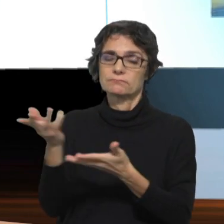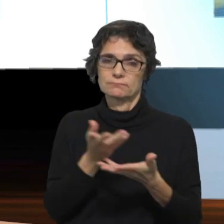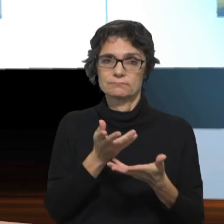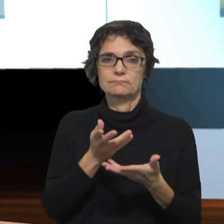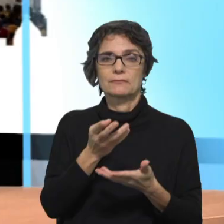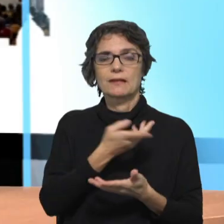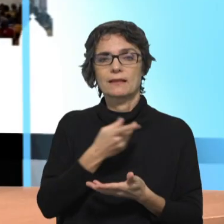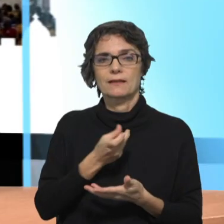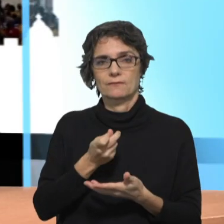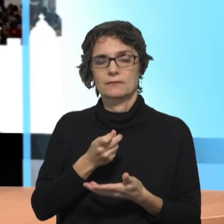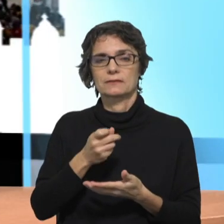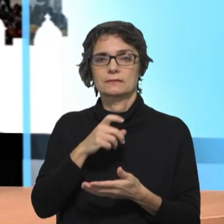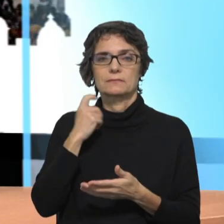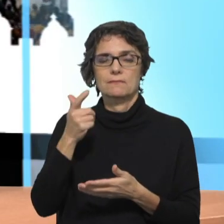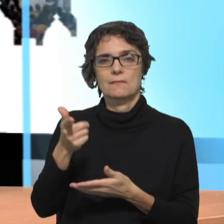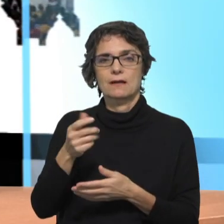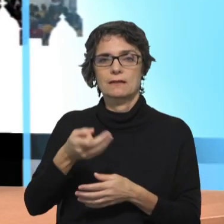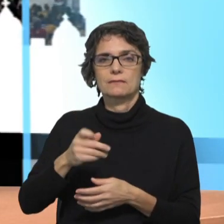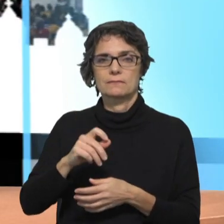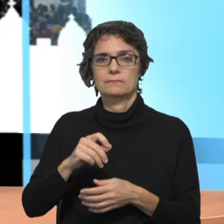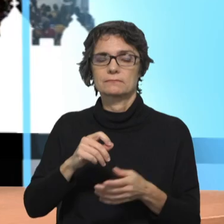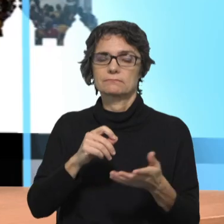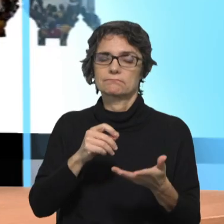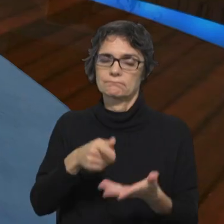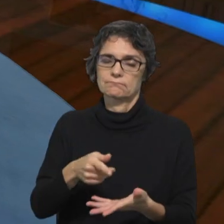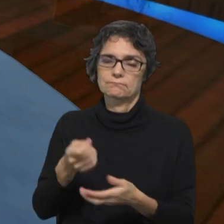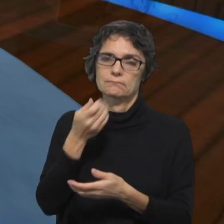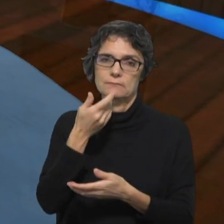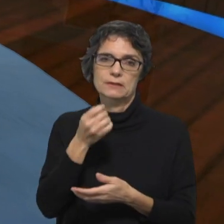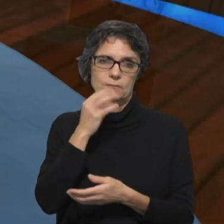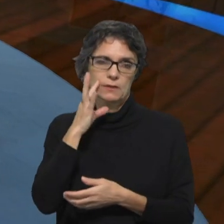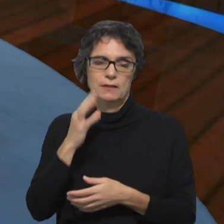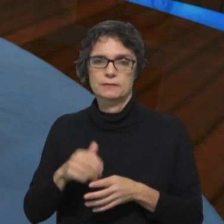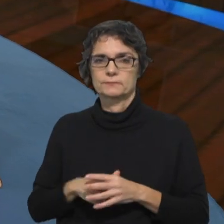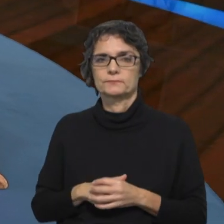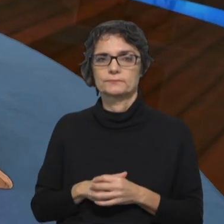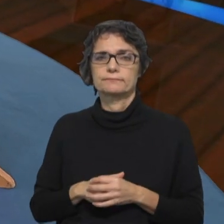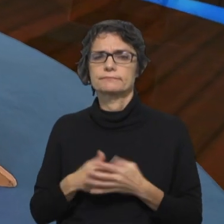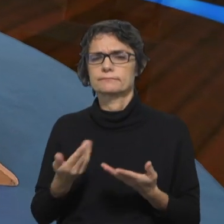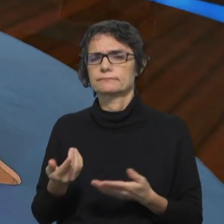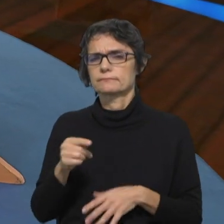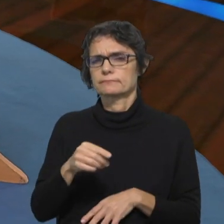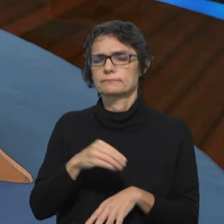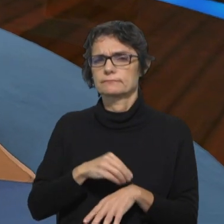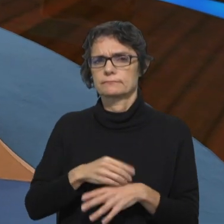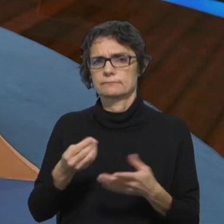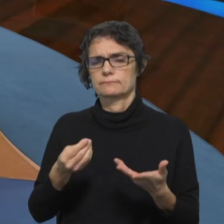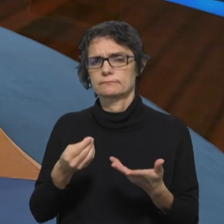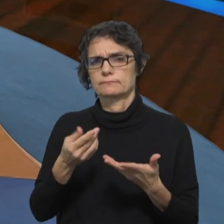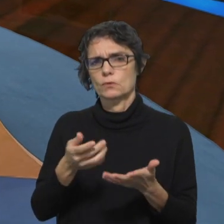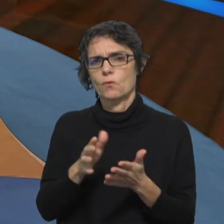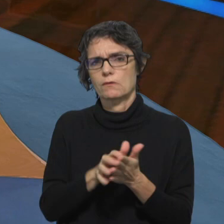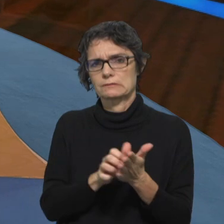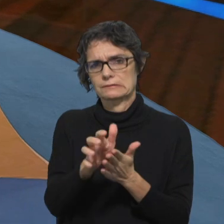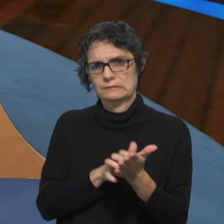connosco e cumprimento. Muito boa tarde. Boa tarde. Obrigado, Padre David, por estar no programa Eclésia, onde, de facto, vamos ao comentário à liturgia deste domingo. Mas